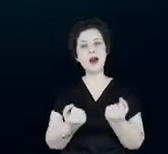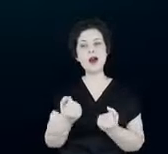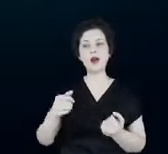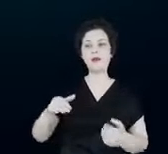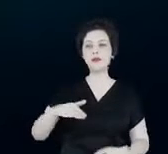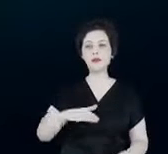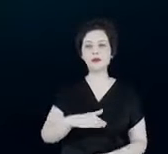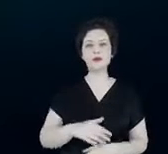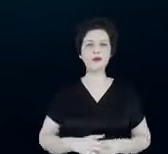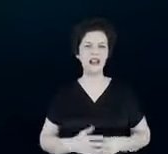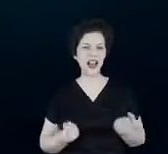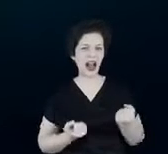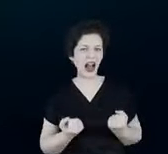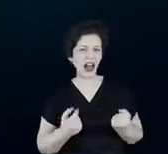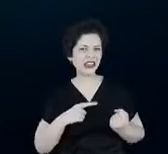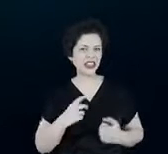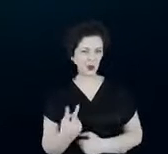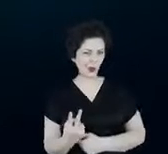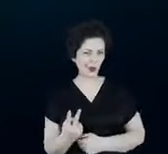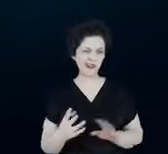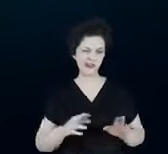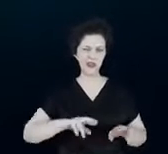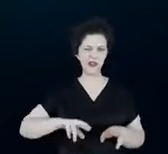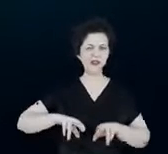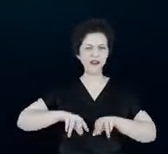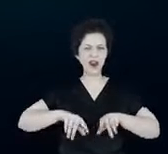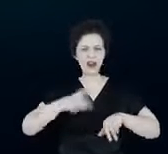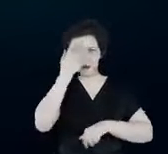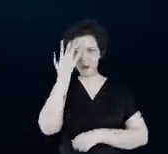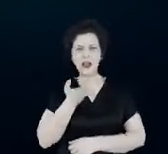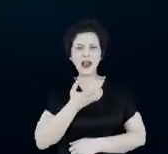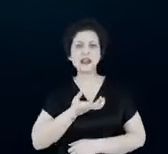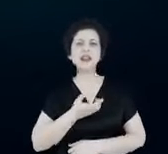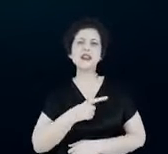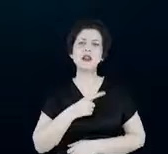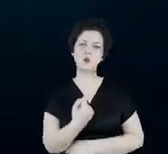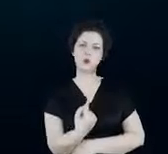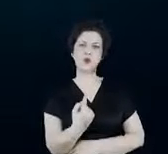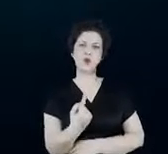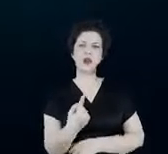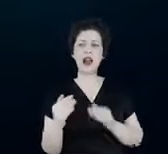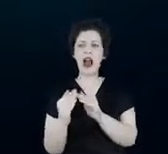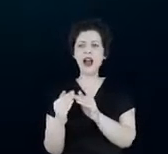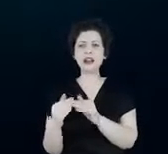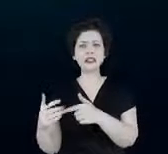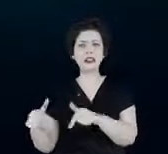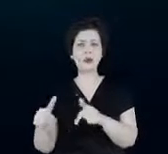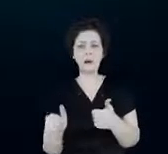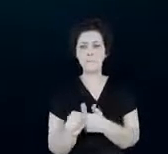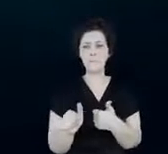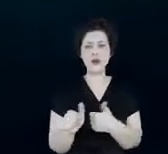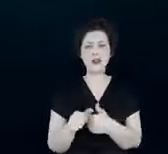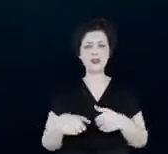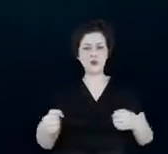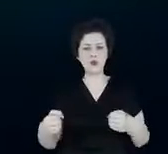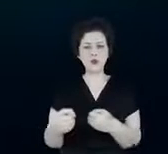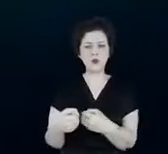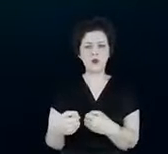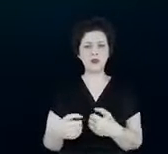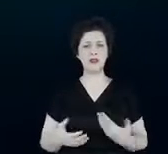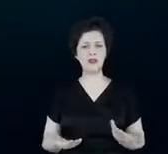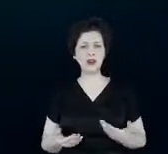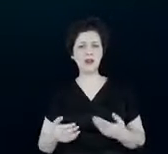ter um dois carros em casa trabalho as pessoas que a gente tem um né se você mora perto do trabalho você simplesmente quer ser locomover de ponto a